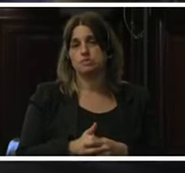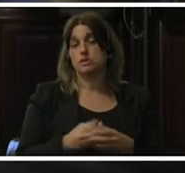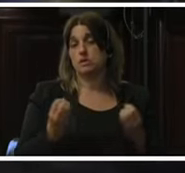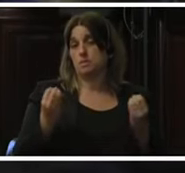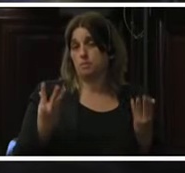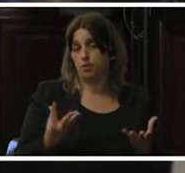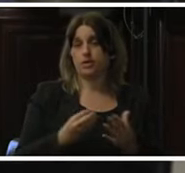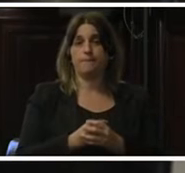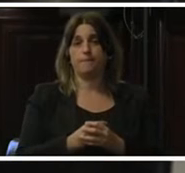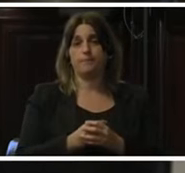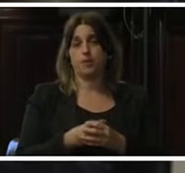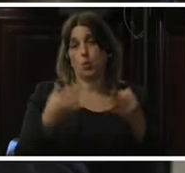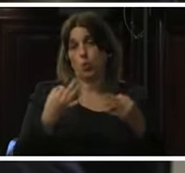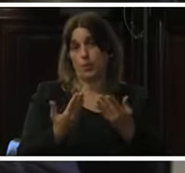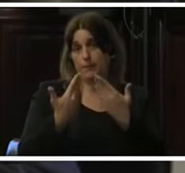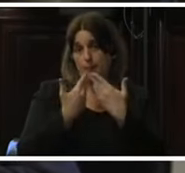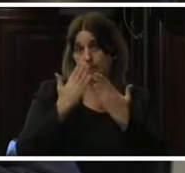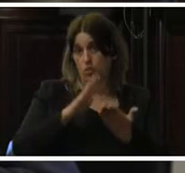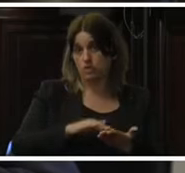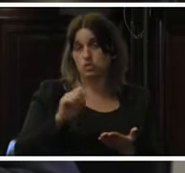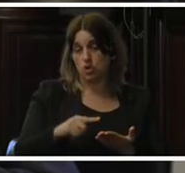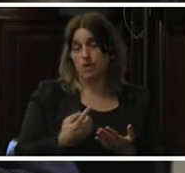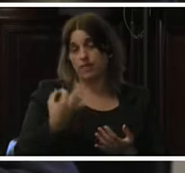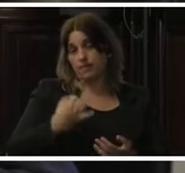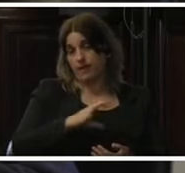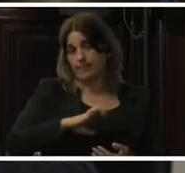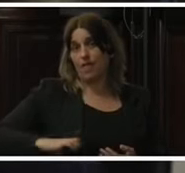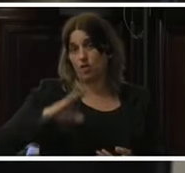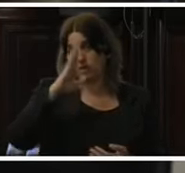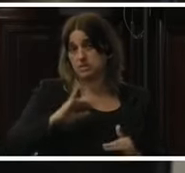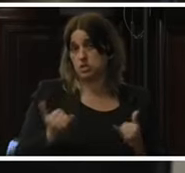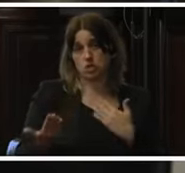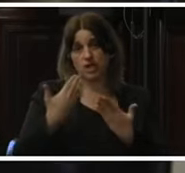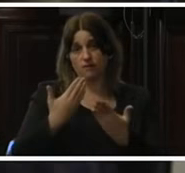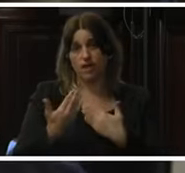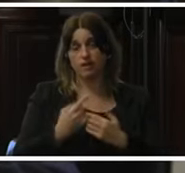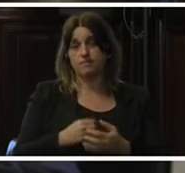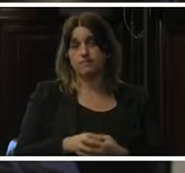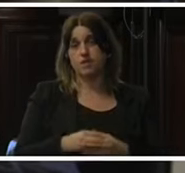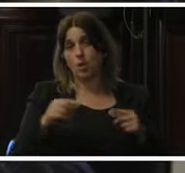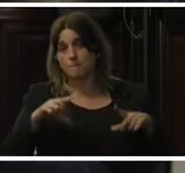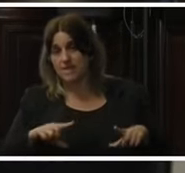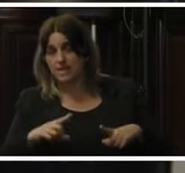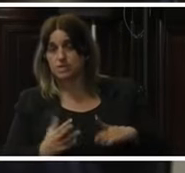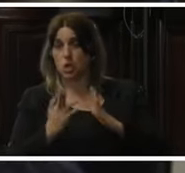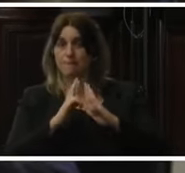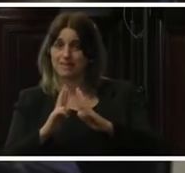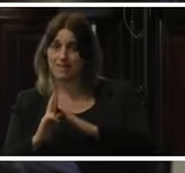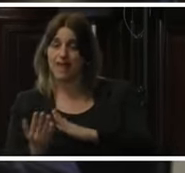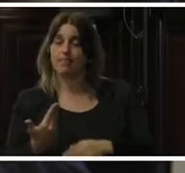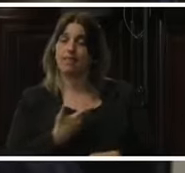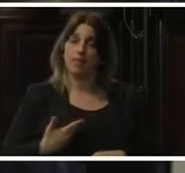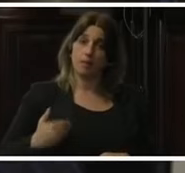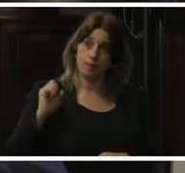estado brasileiro falei com o ilustre representante do estado brasileiro no e